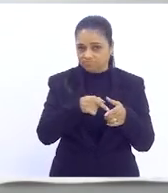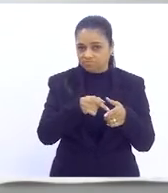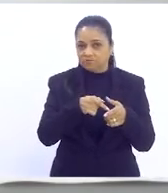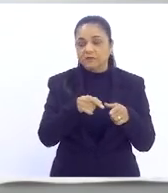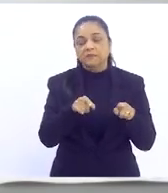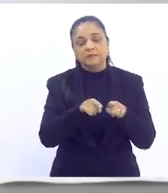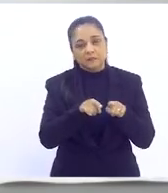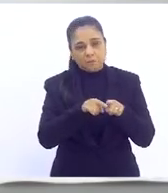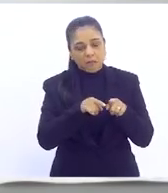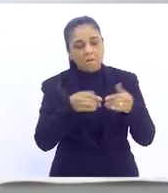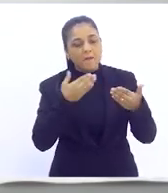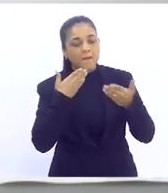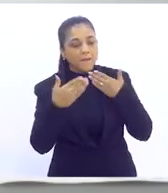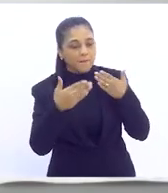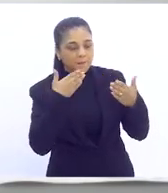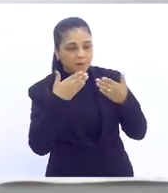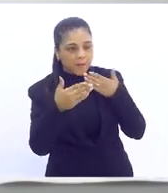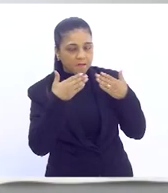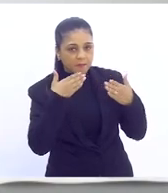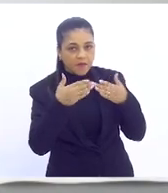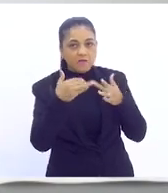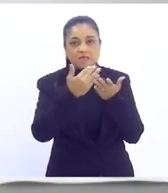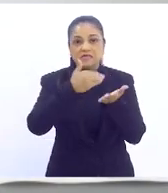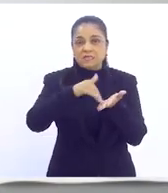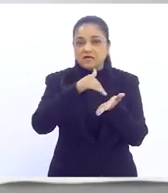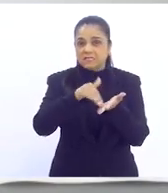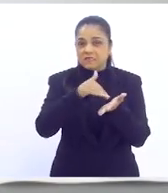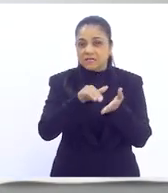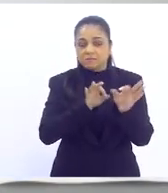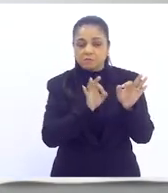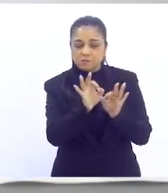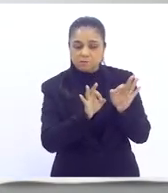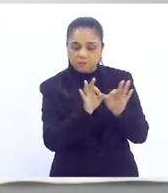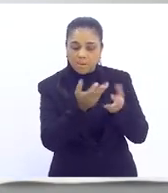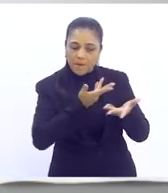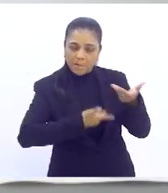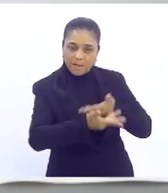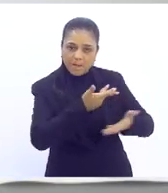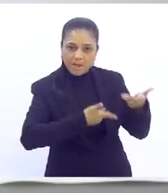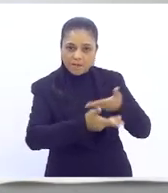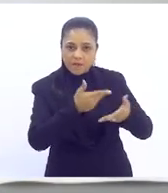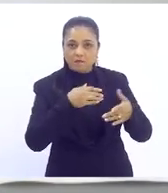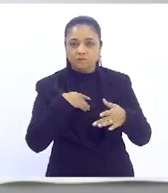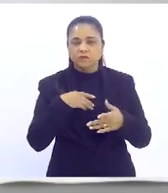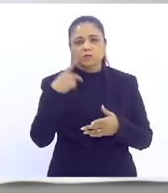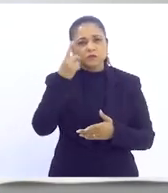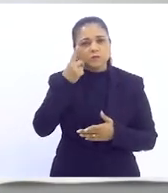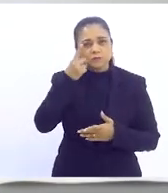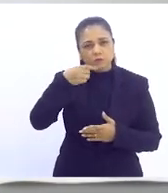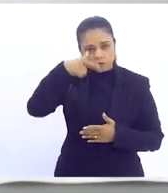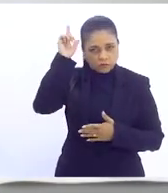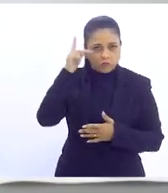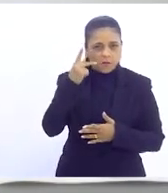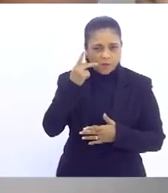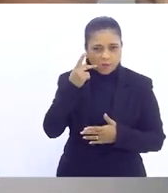também conversar com a casa com a secretaria de planejamento sobre isso Deputado municipal